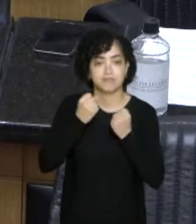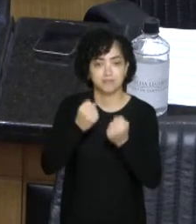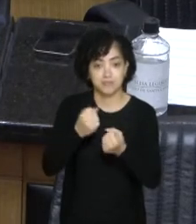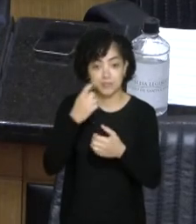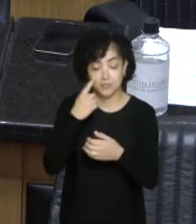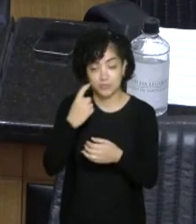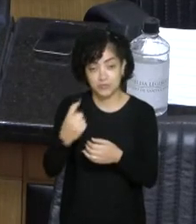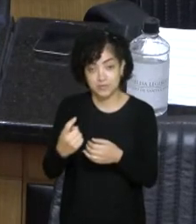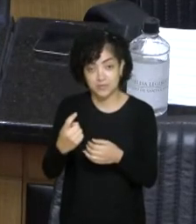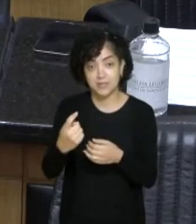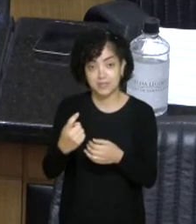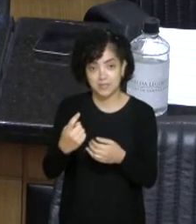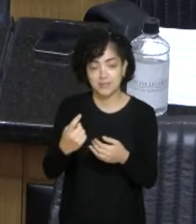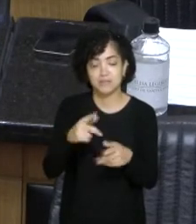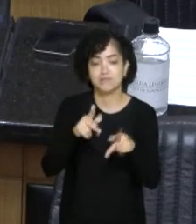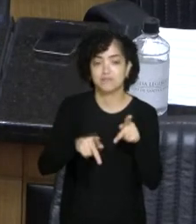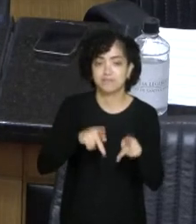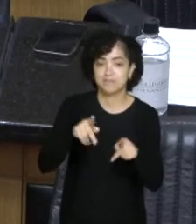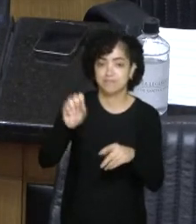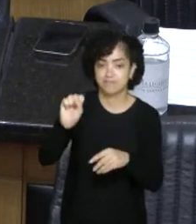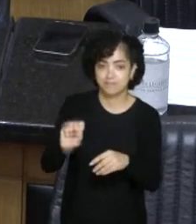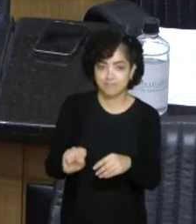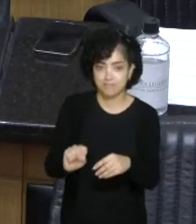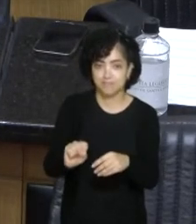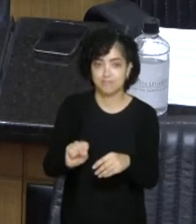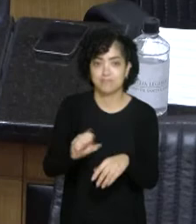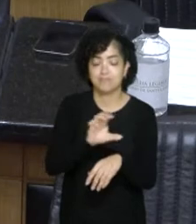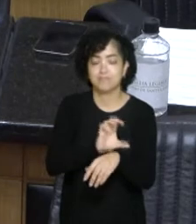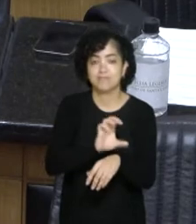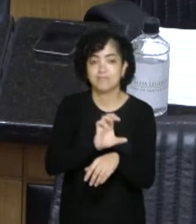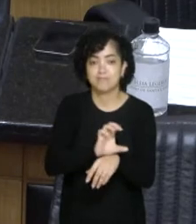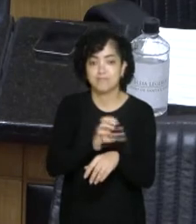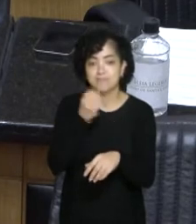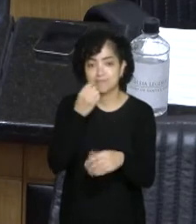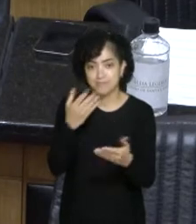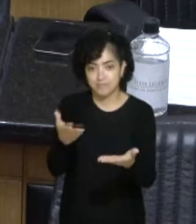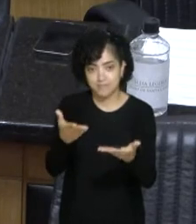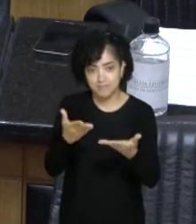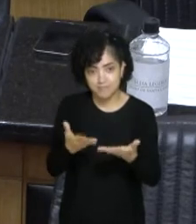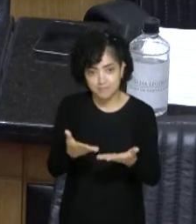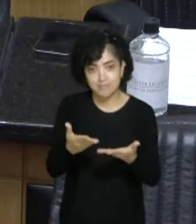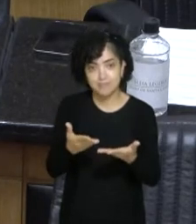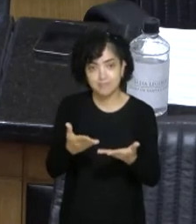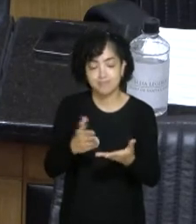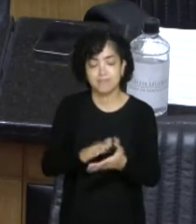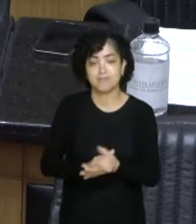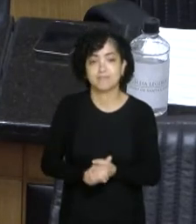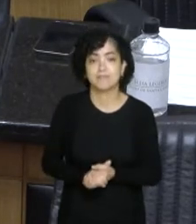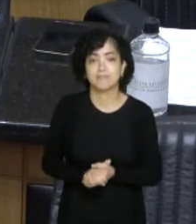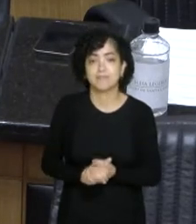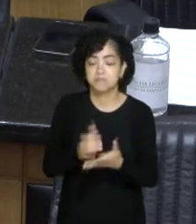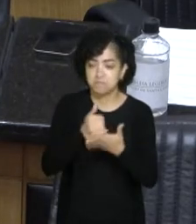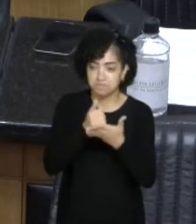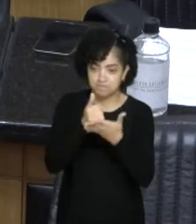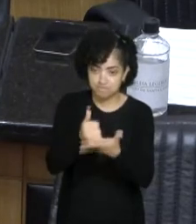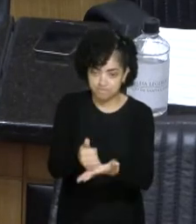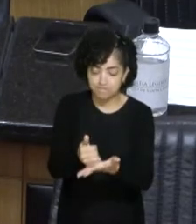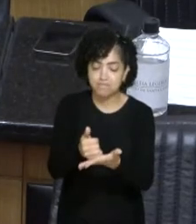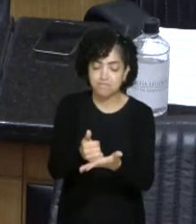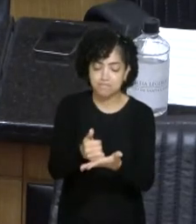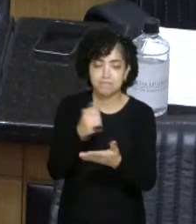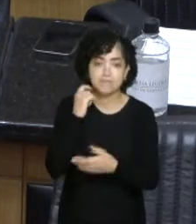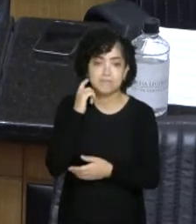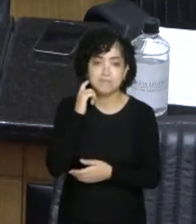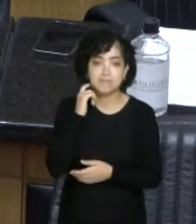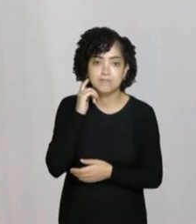interesses do nosso povo do sul do Estado. Seja muito bem-vindo, sucesso, e conte conosco também como parceiro nessa